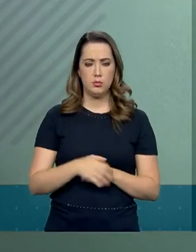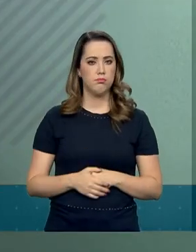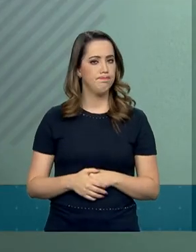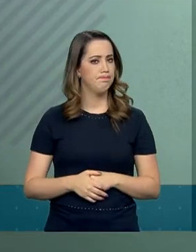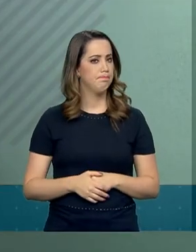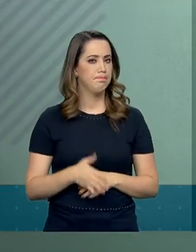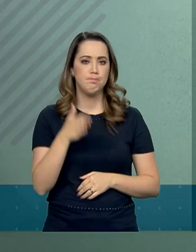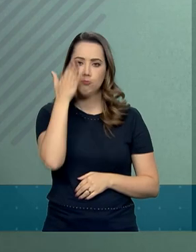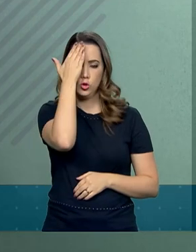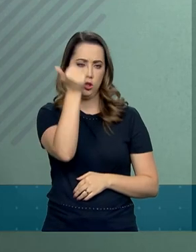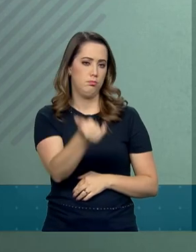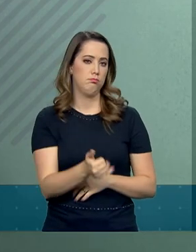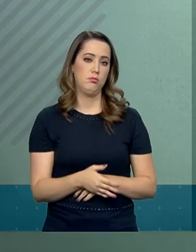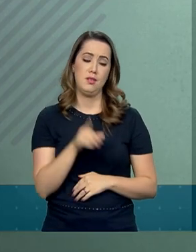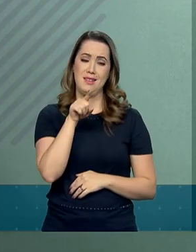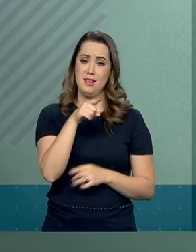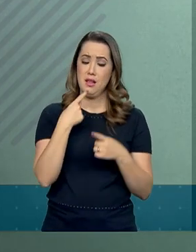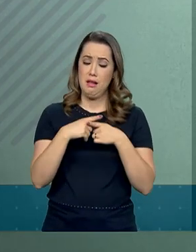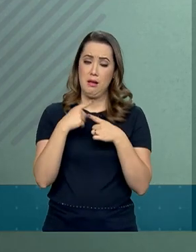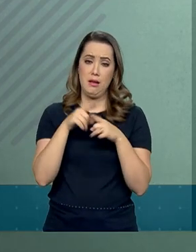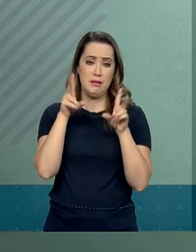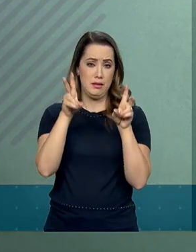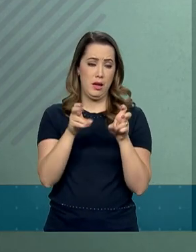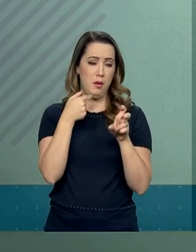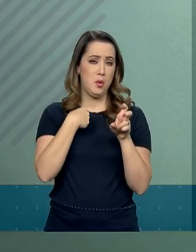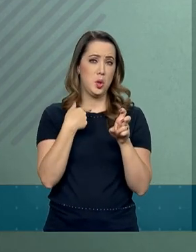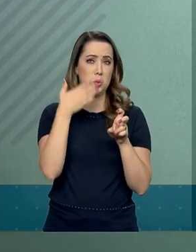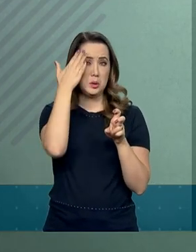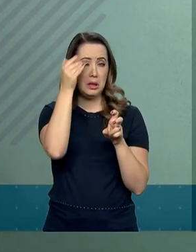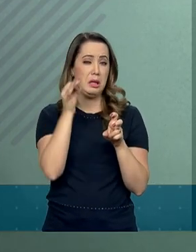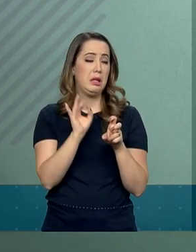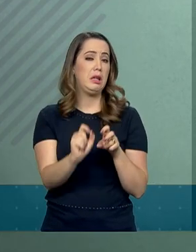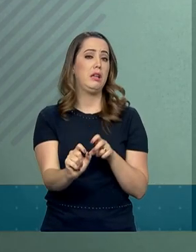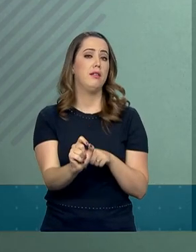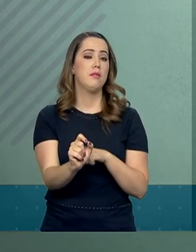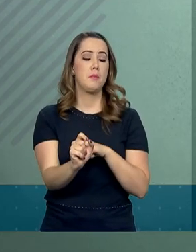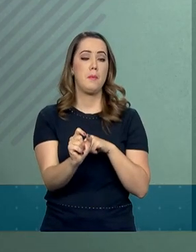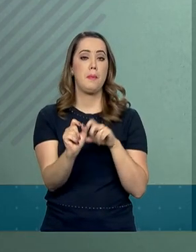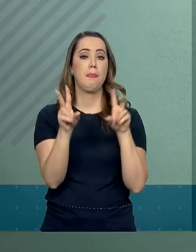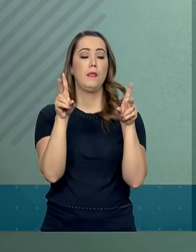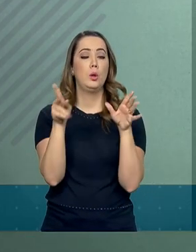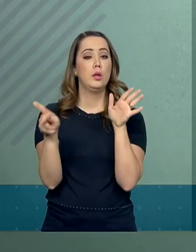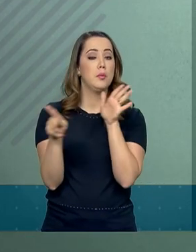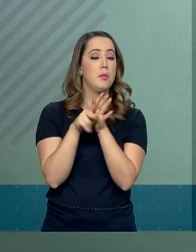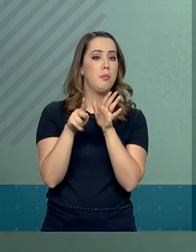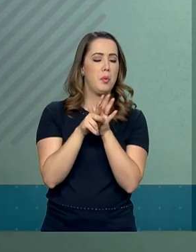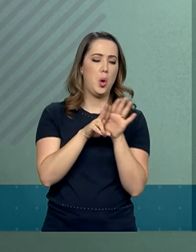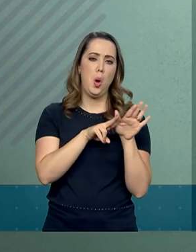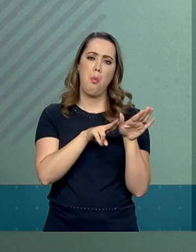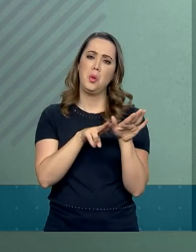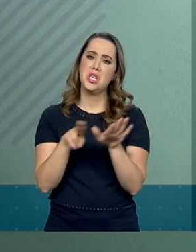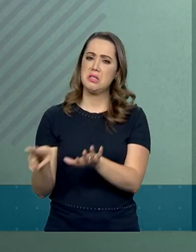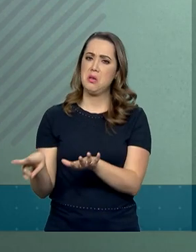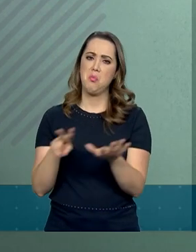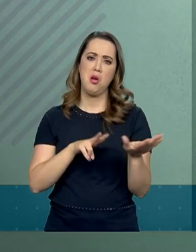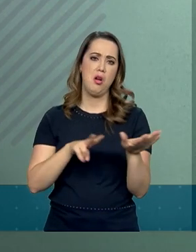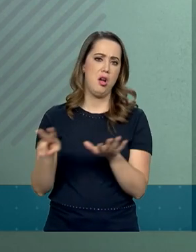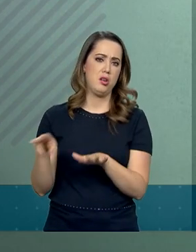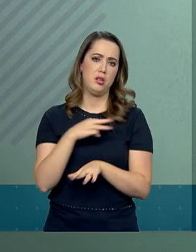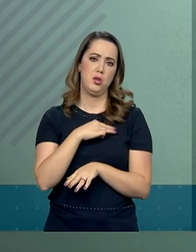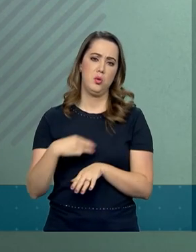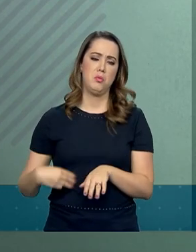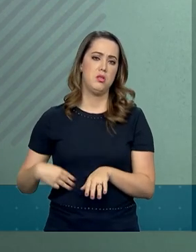informação tratou-se até onde eu sei das informações semanais que o ministro paulo guedes